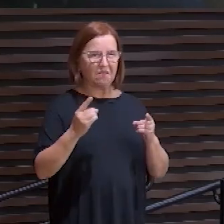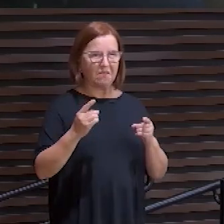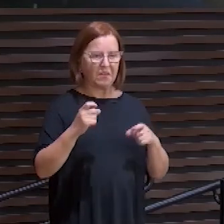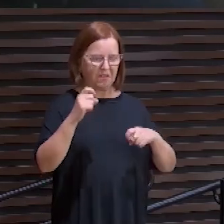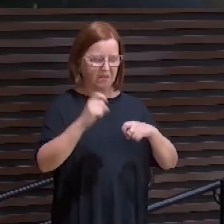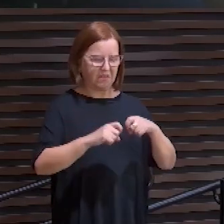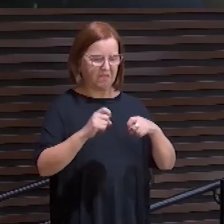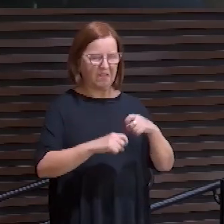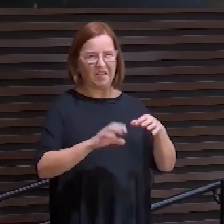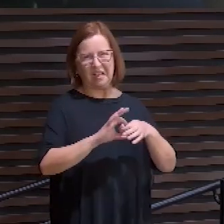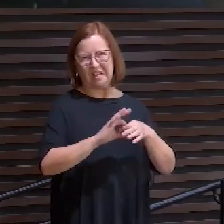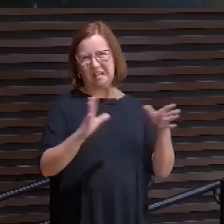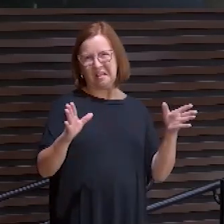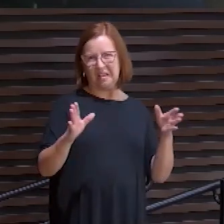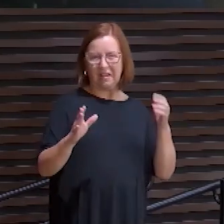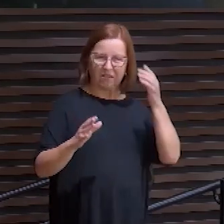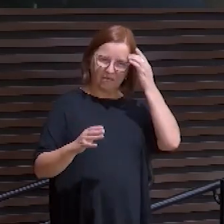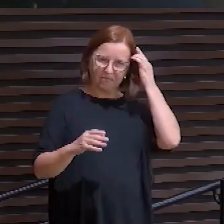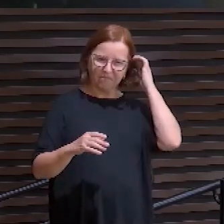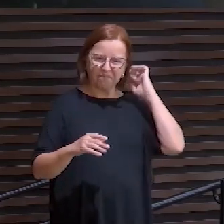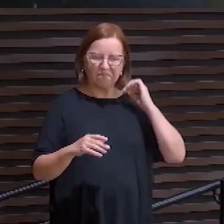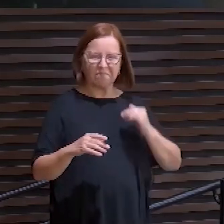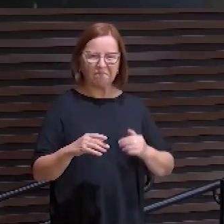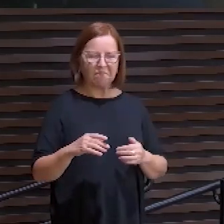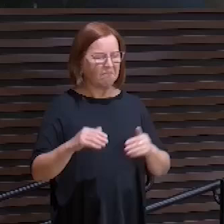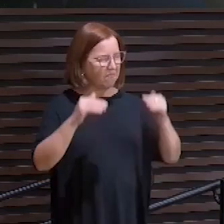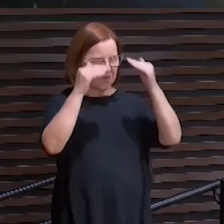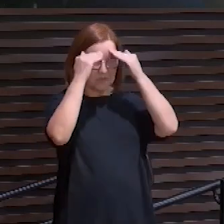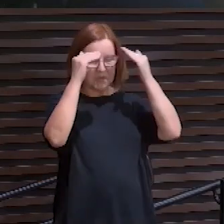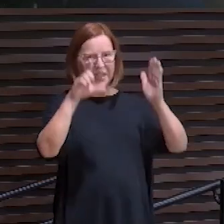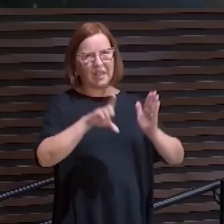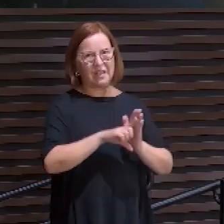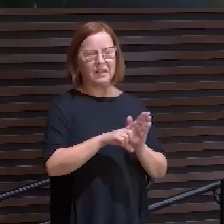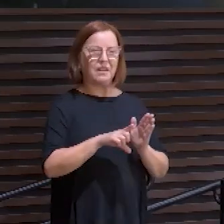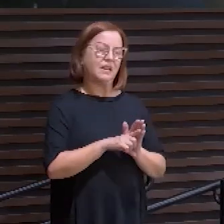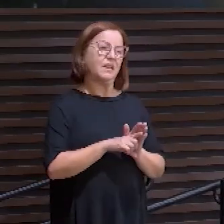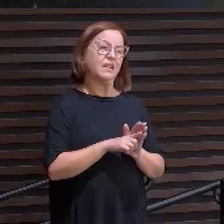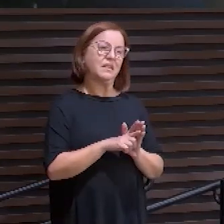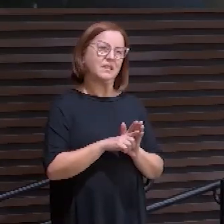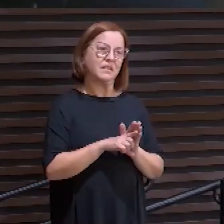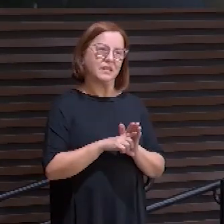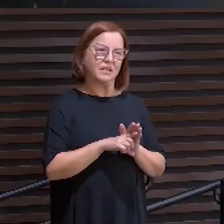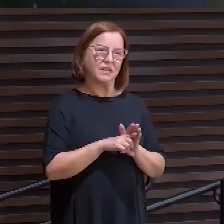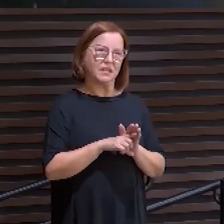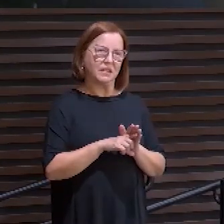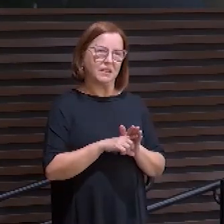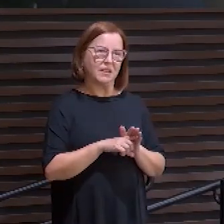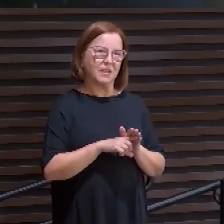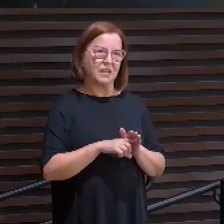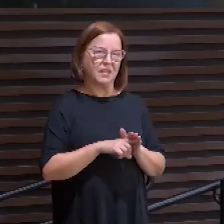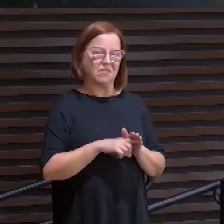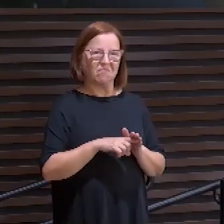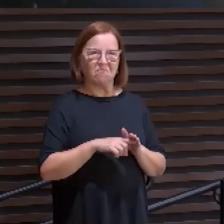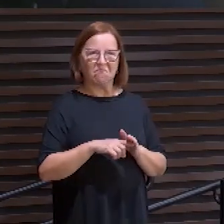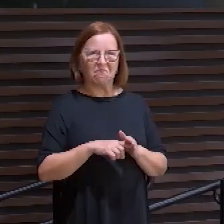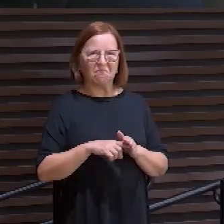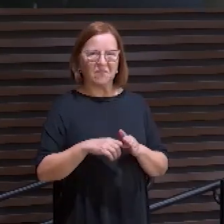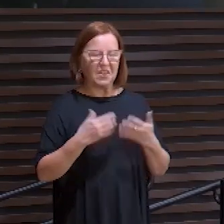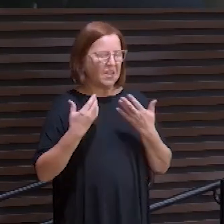livre, a ausência das leis e a não observância dela e a ausência de educação formal e